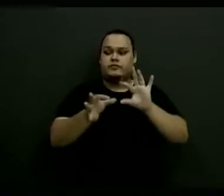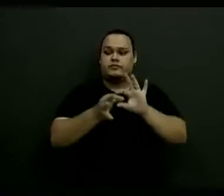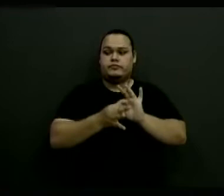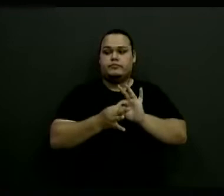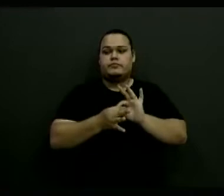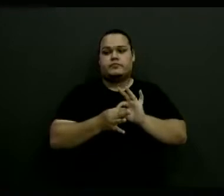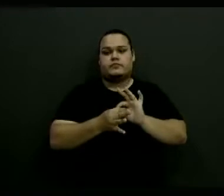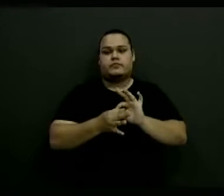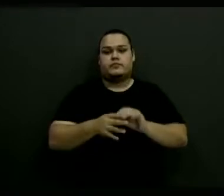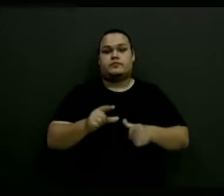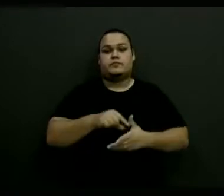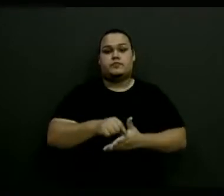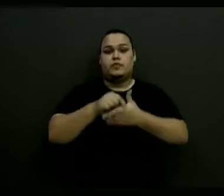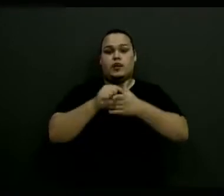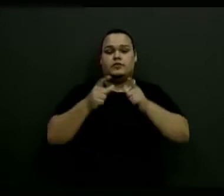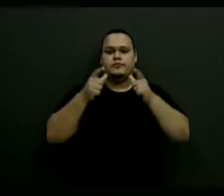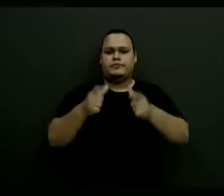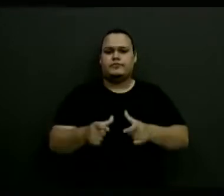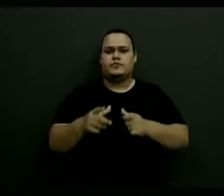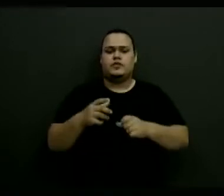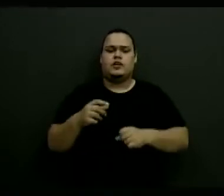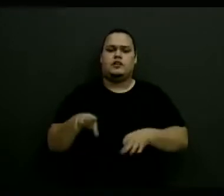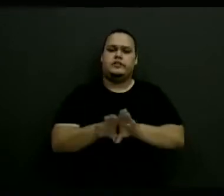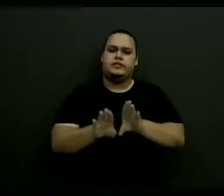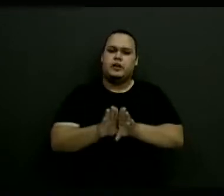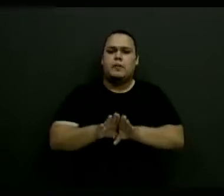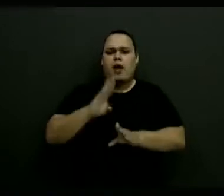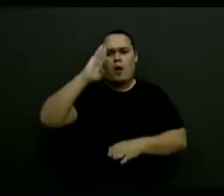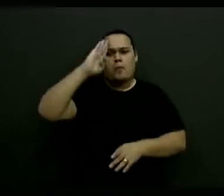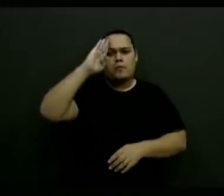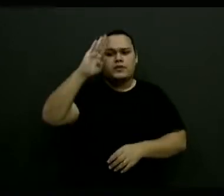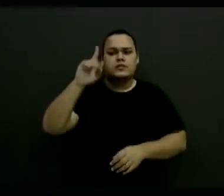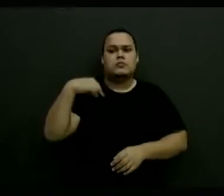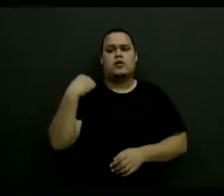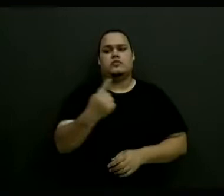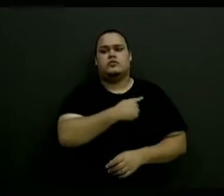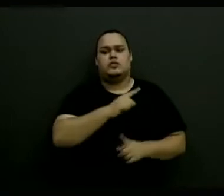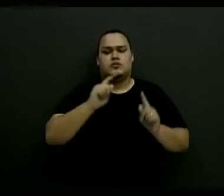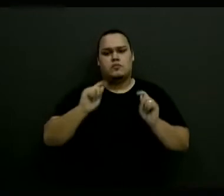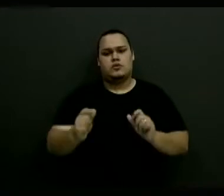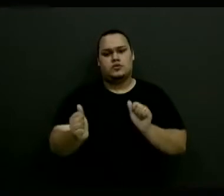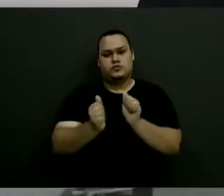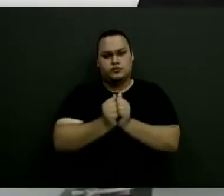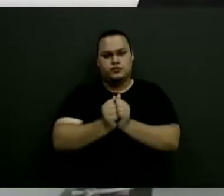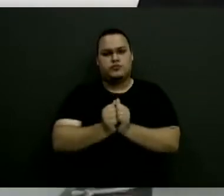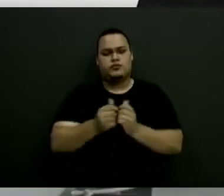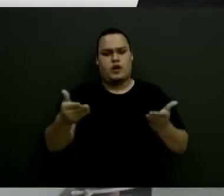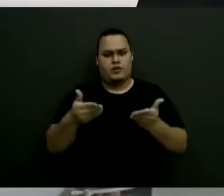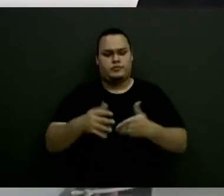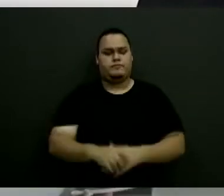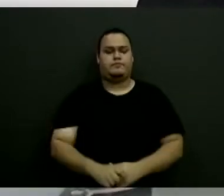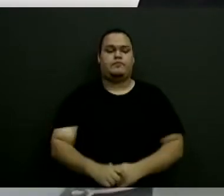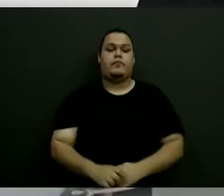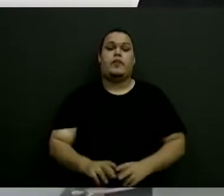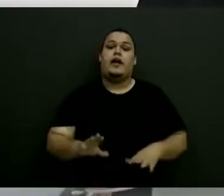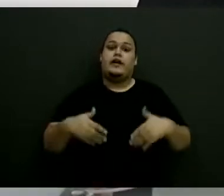líderes principais que falem e que lhe sintam como pastor. Ok. Pastor, neste exato